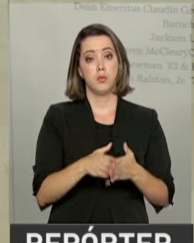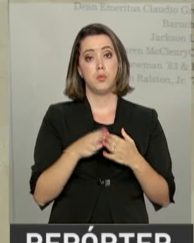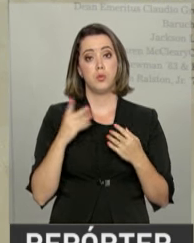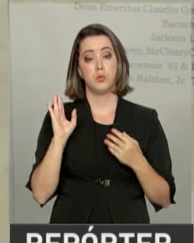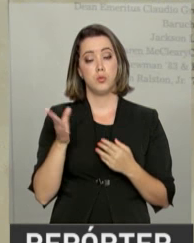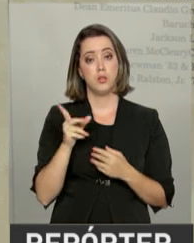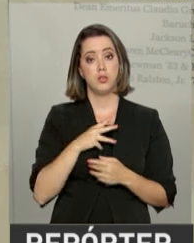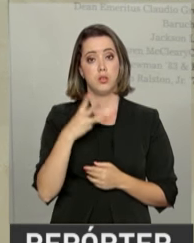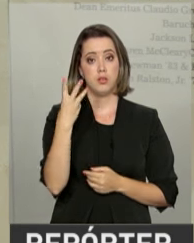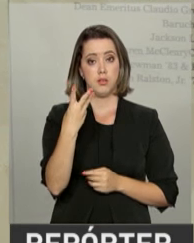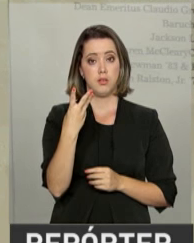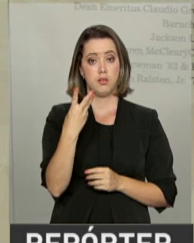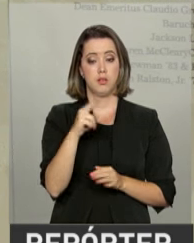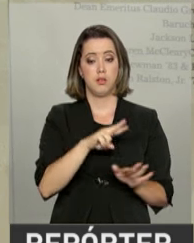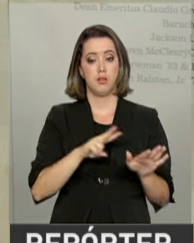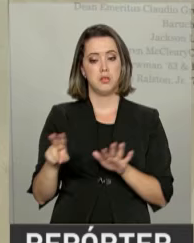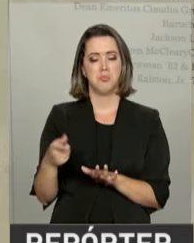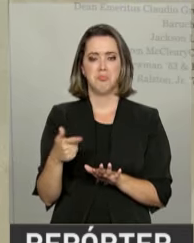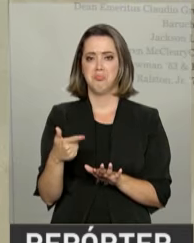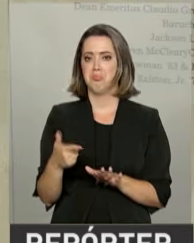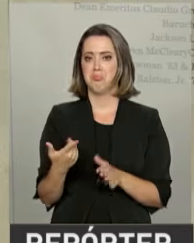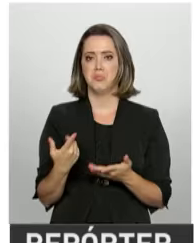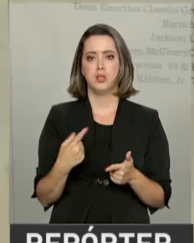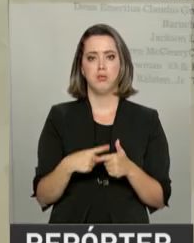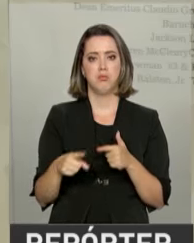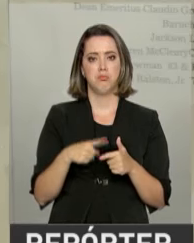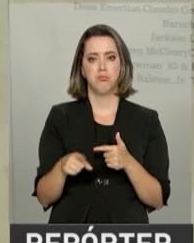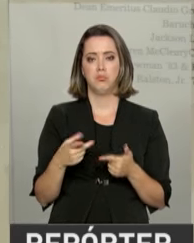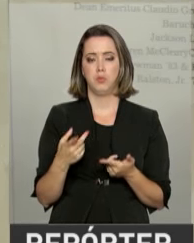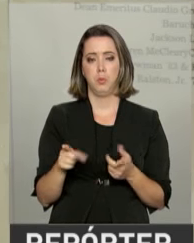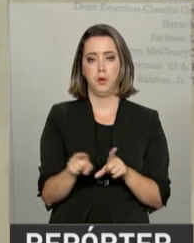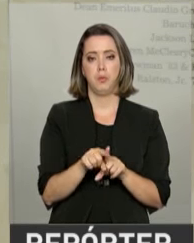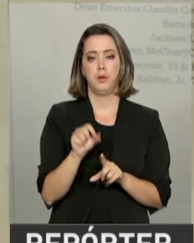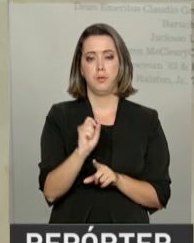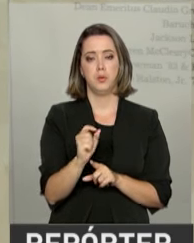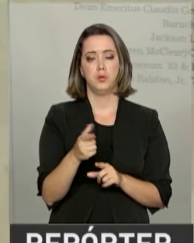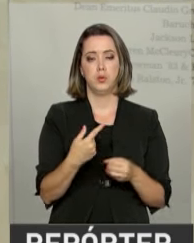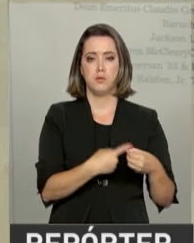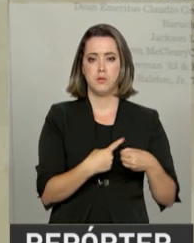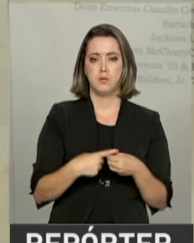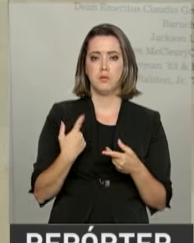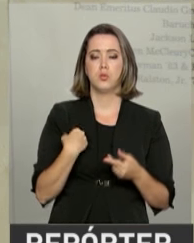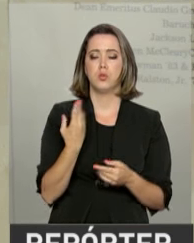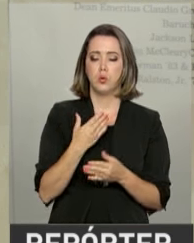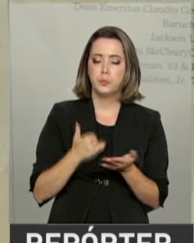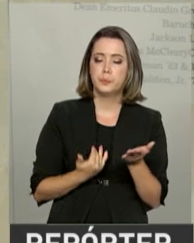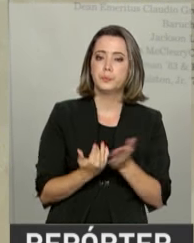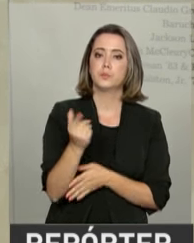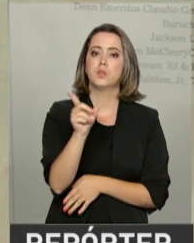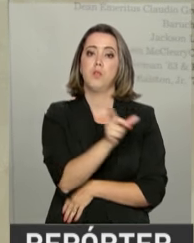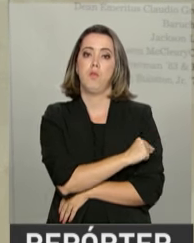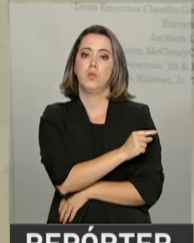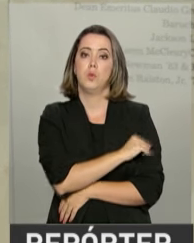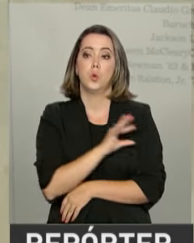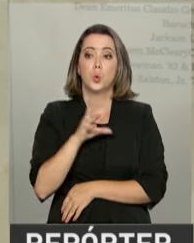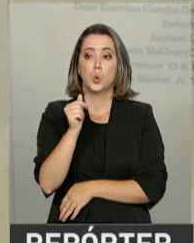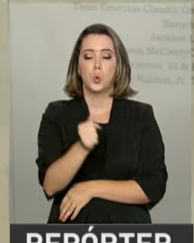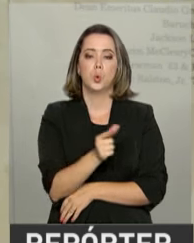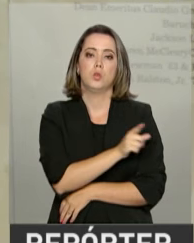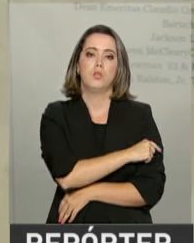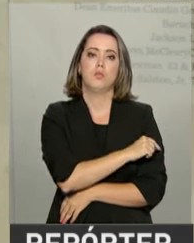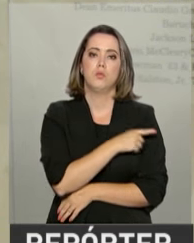já há 3 semanas nenhuma cidade nova entra em área de recomendação. Continuaremos vacinando as pessoas com dose integral,